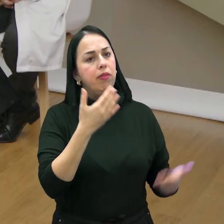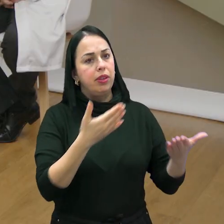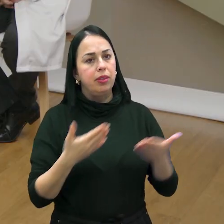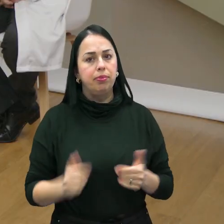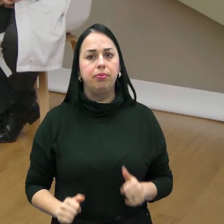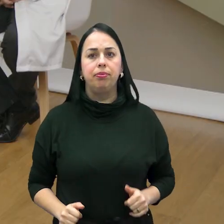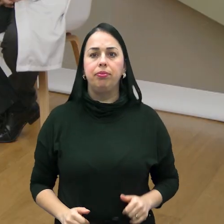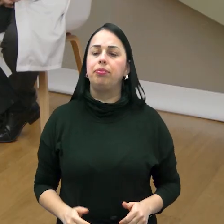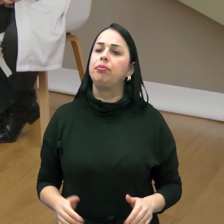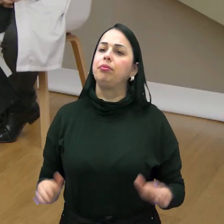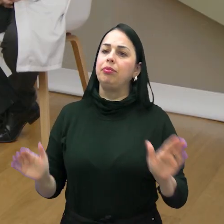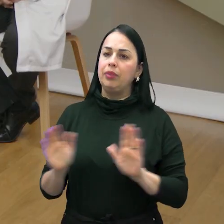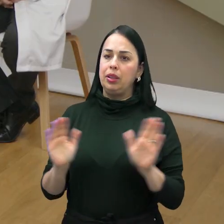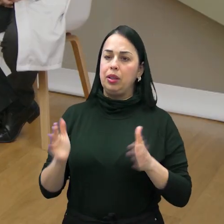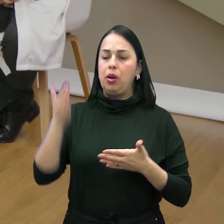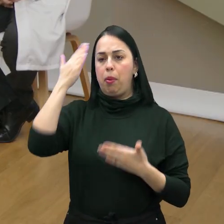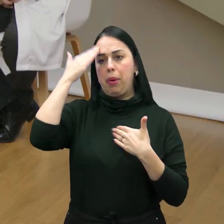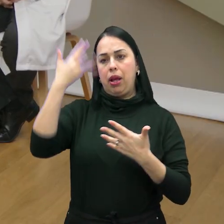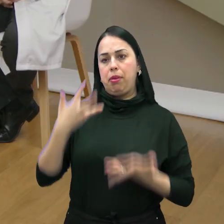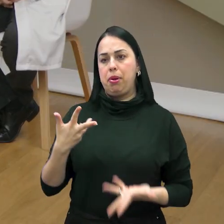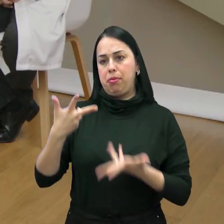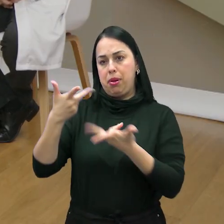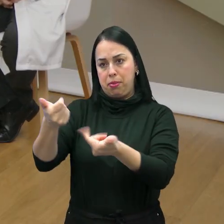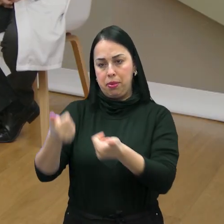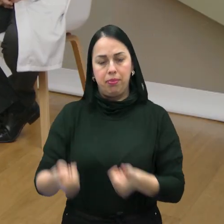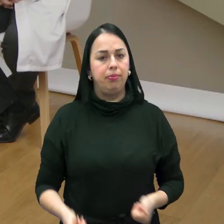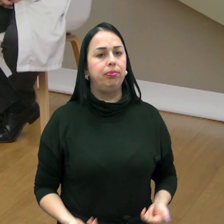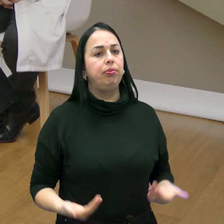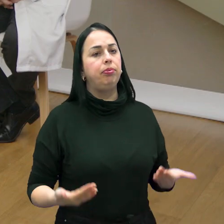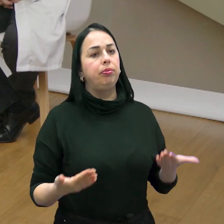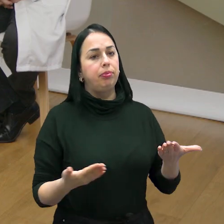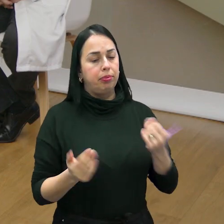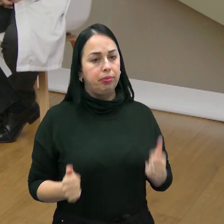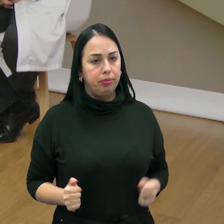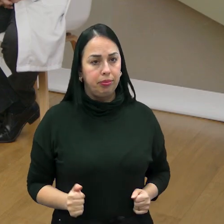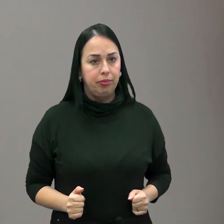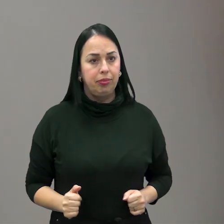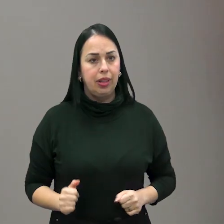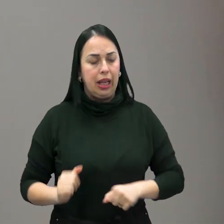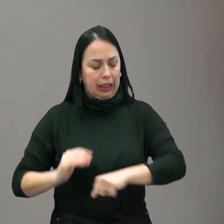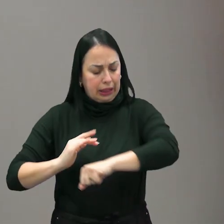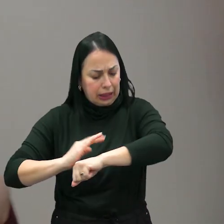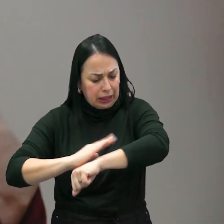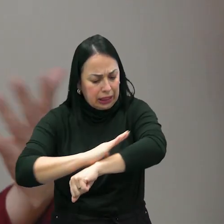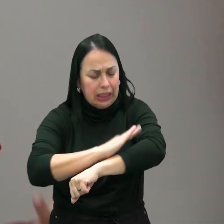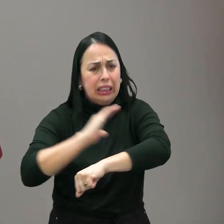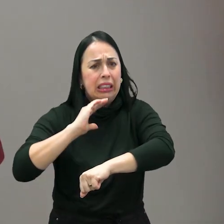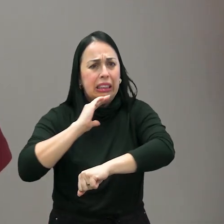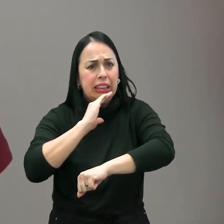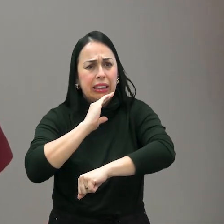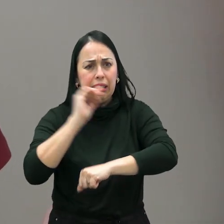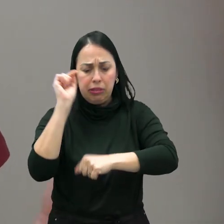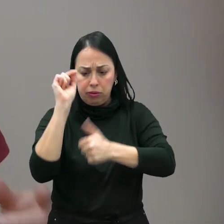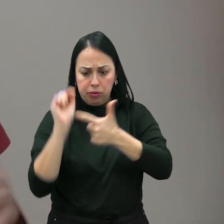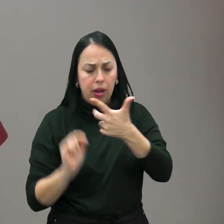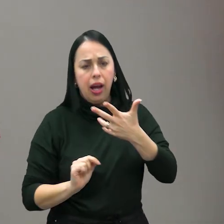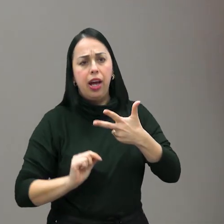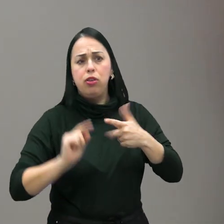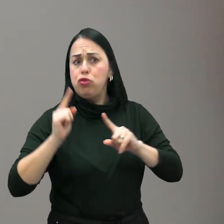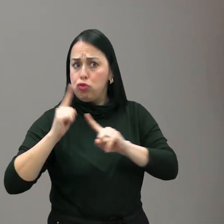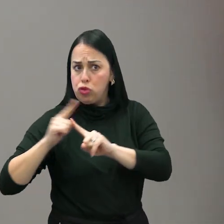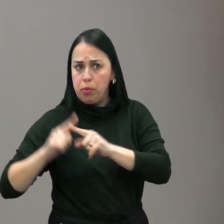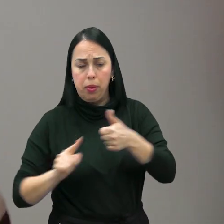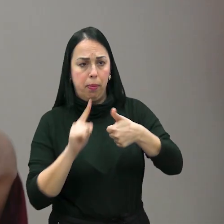doutor. Olá, obrigado pelo convite de vocês. Doutor, as queimaduras têm vários graus, né?